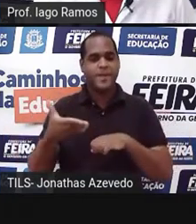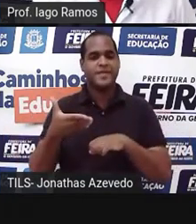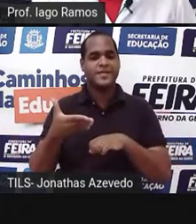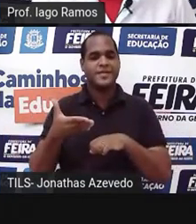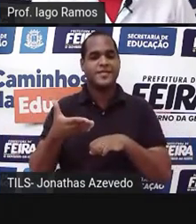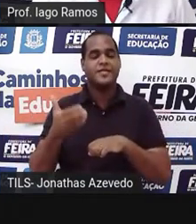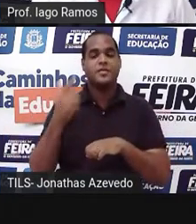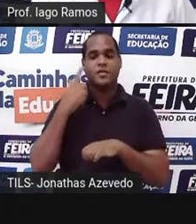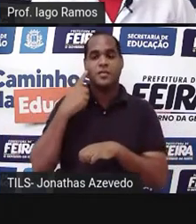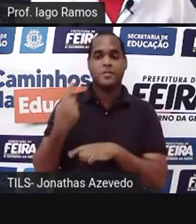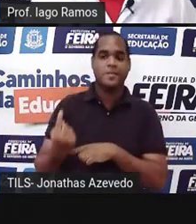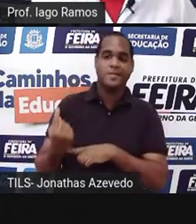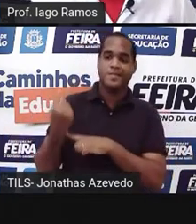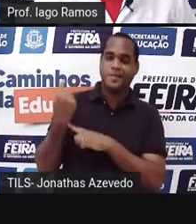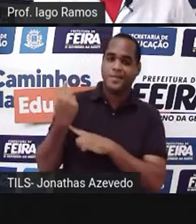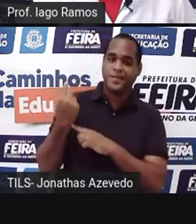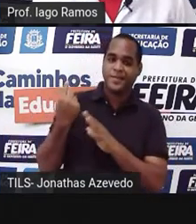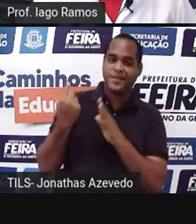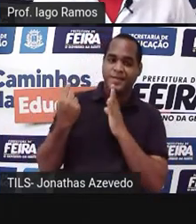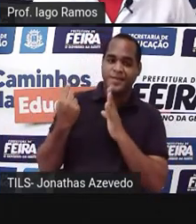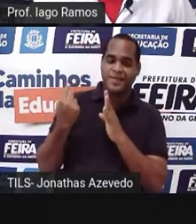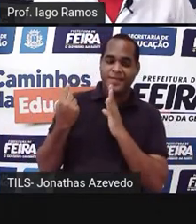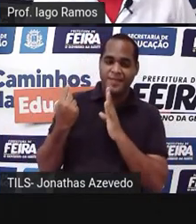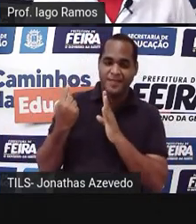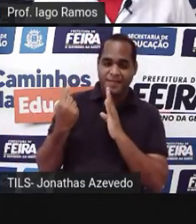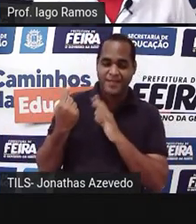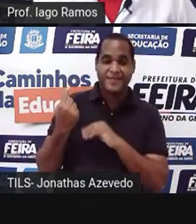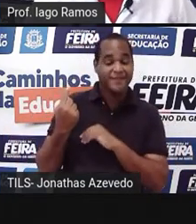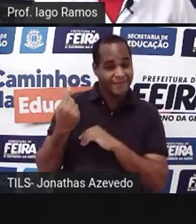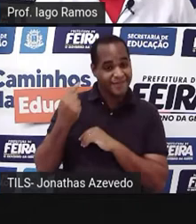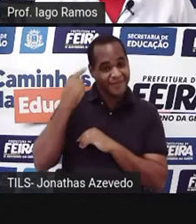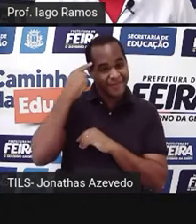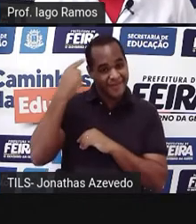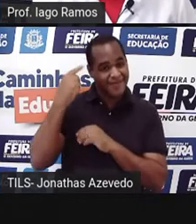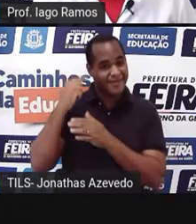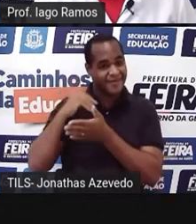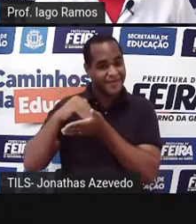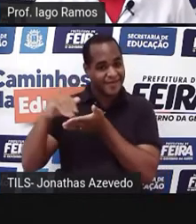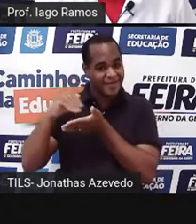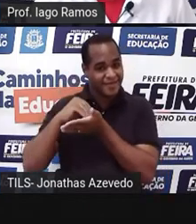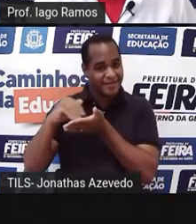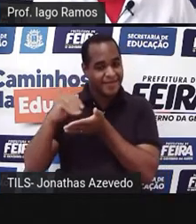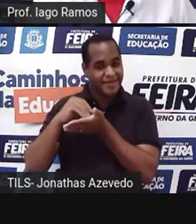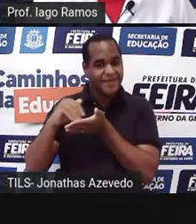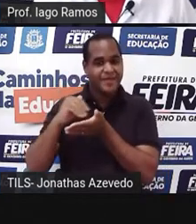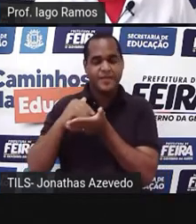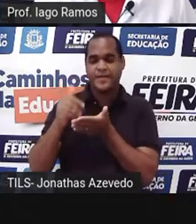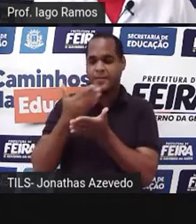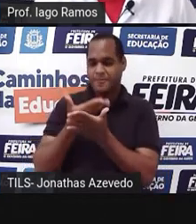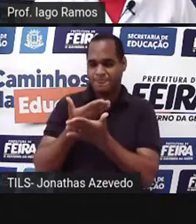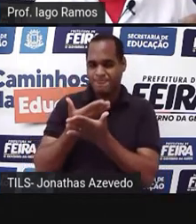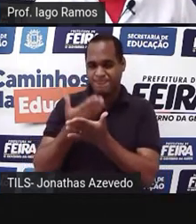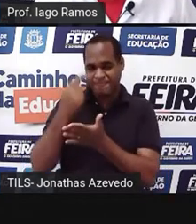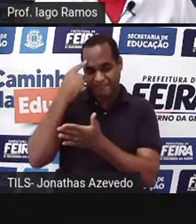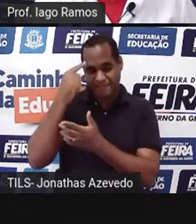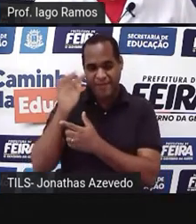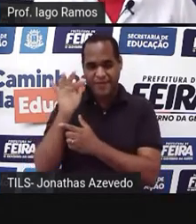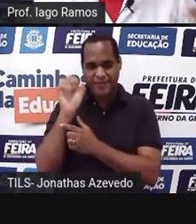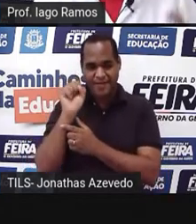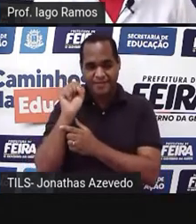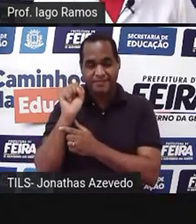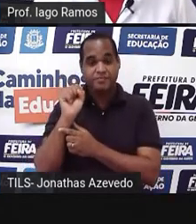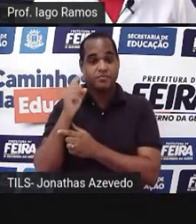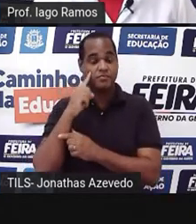e atrás de mim, como sempre, fica o cartaz da Secretaria Municipal de Educação de Feira de